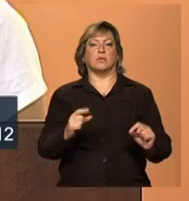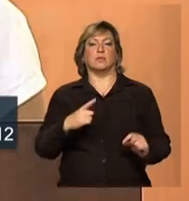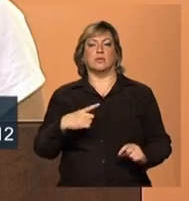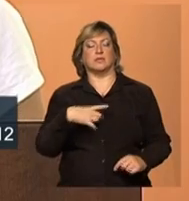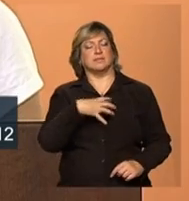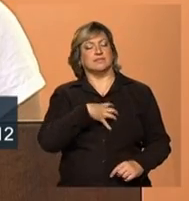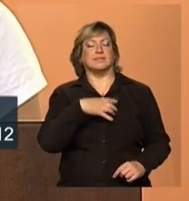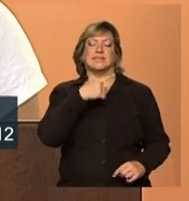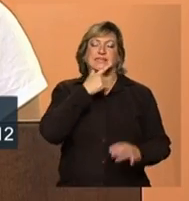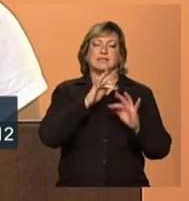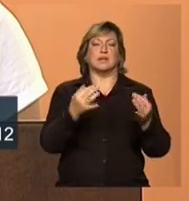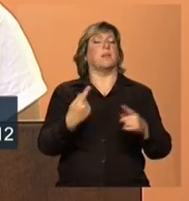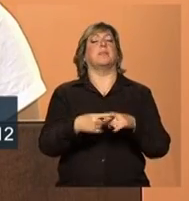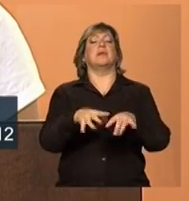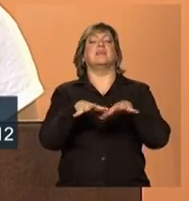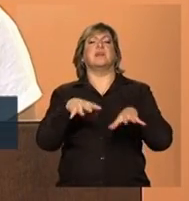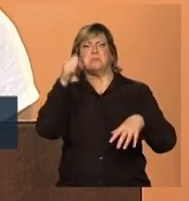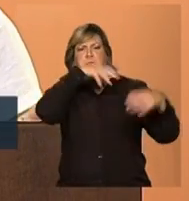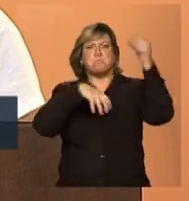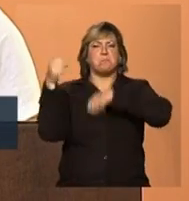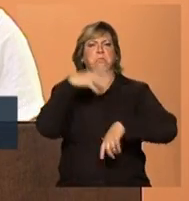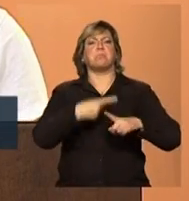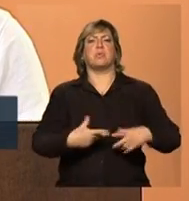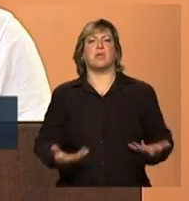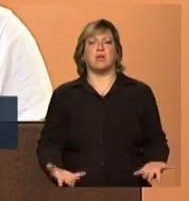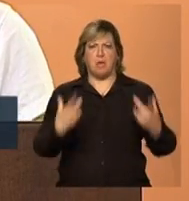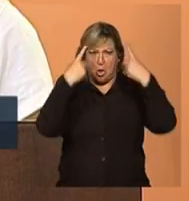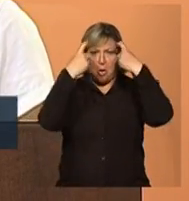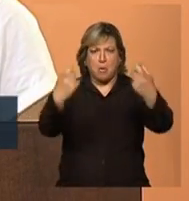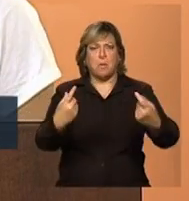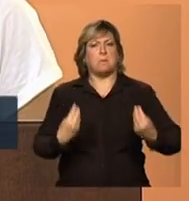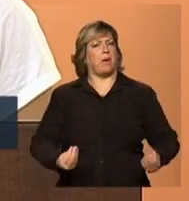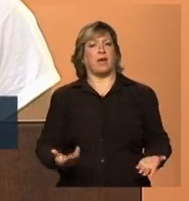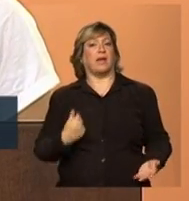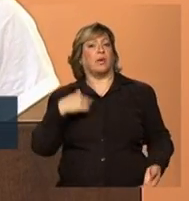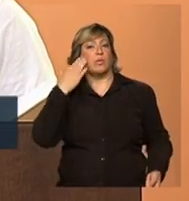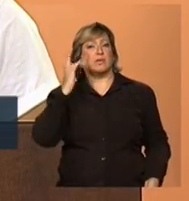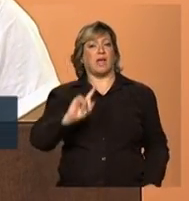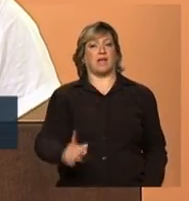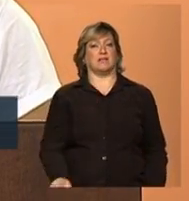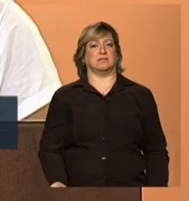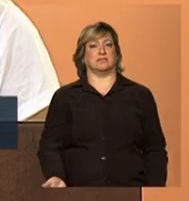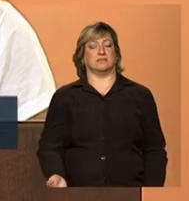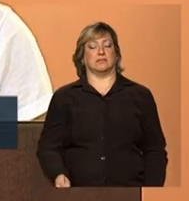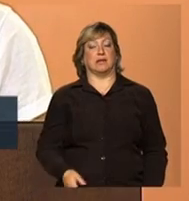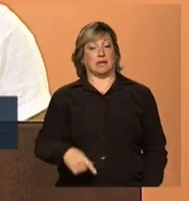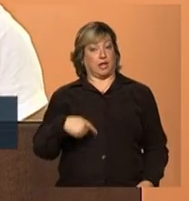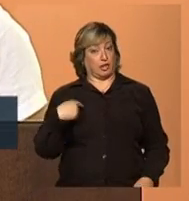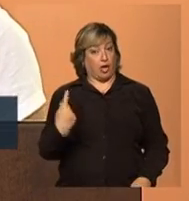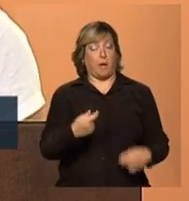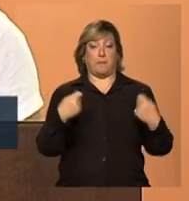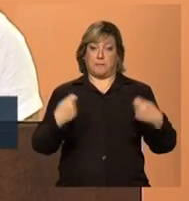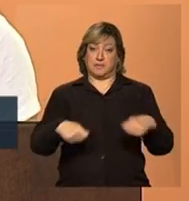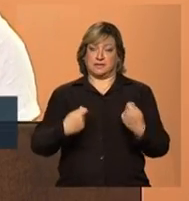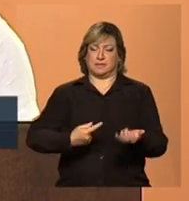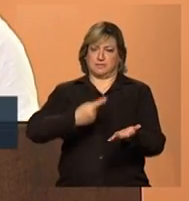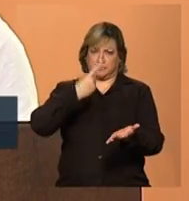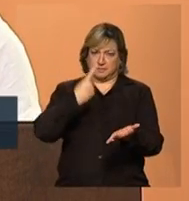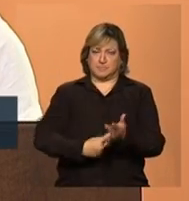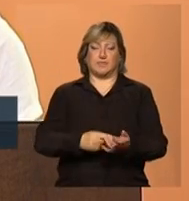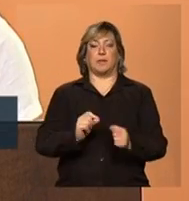por que ele não pode ser assim também no trânsito? Eu não entendo. Precisamos fazer um pacto para acabar com a sensação